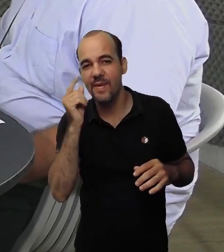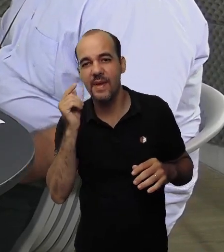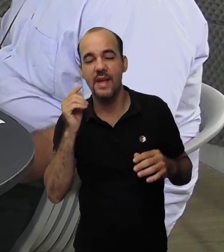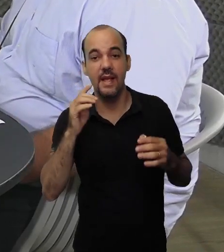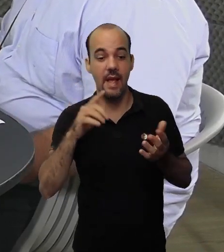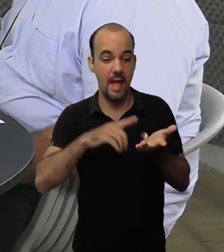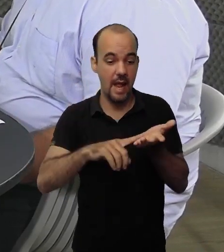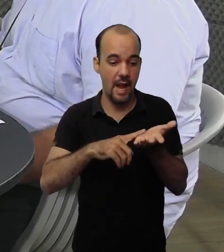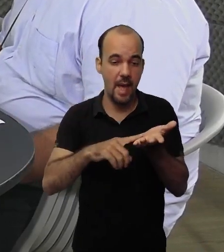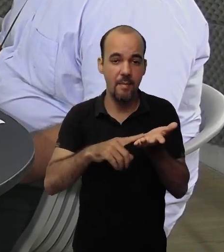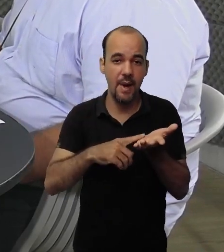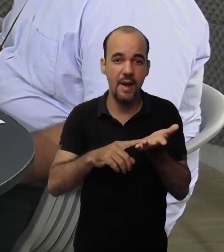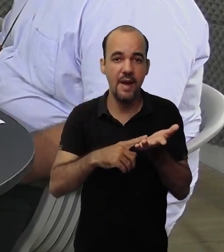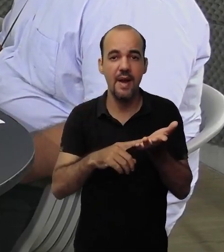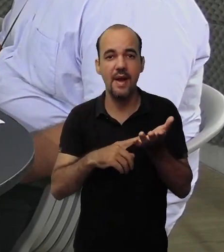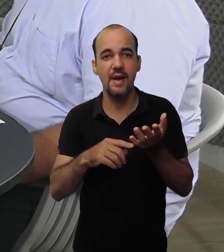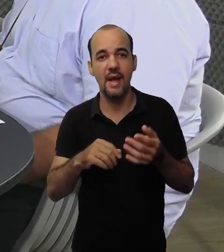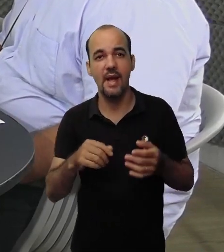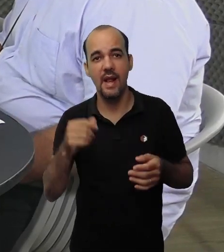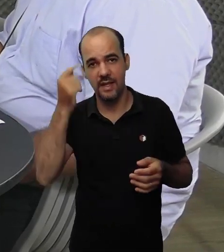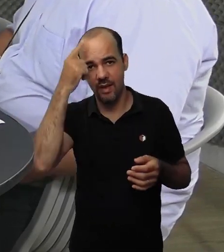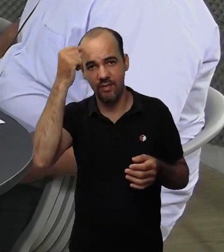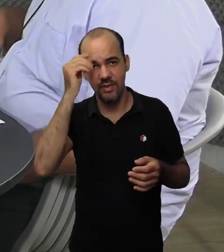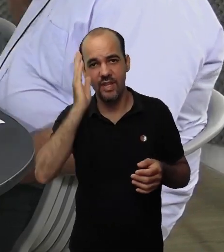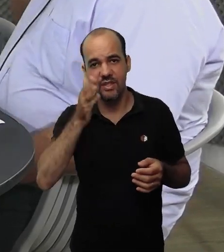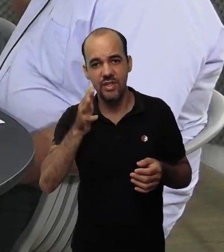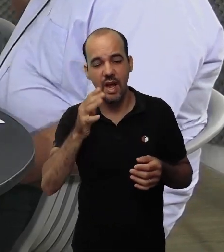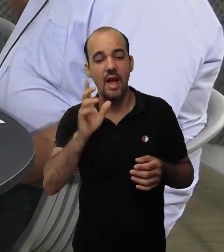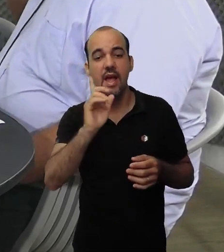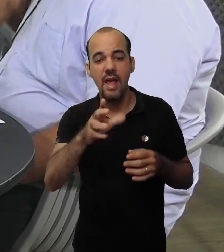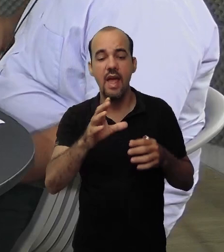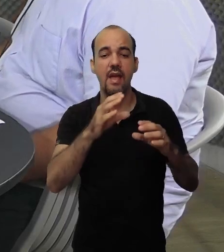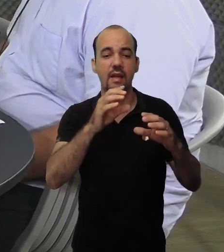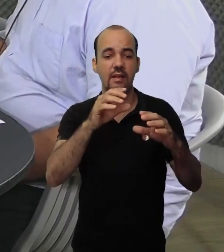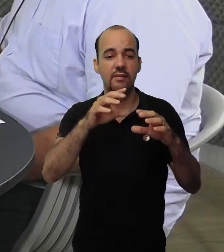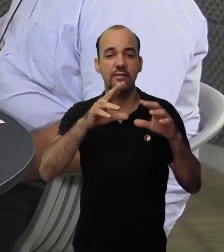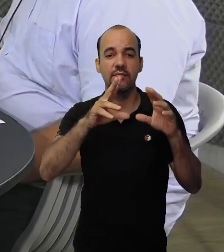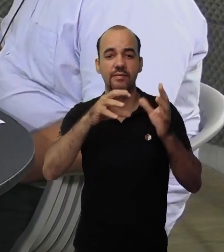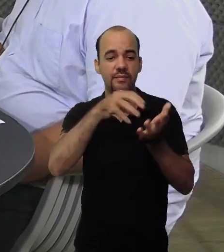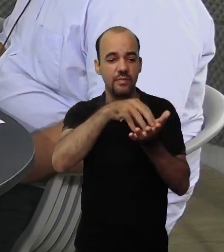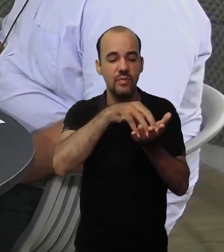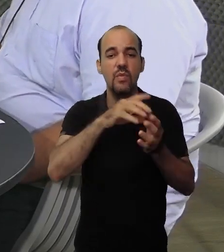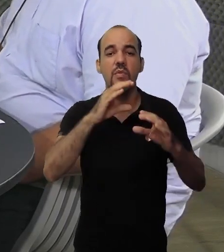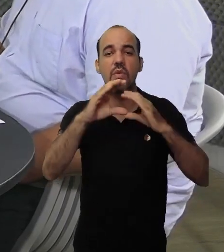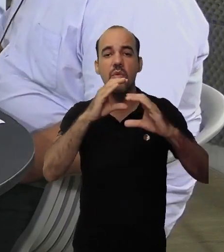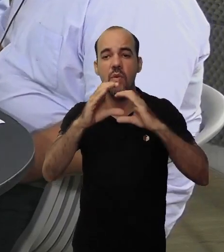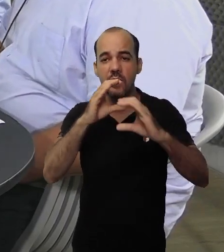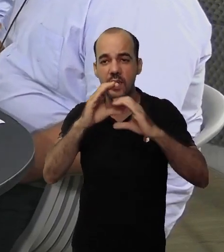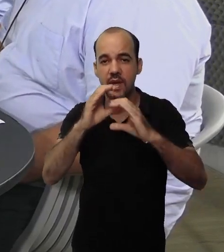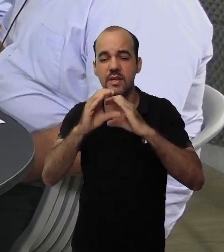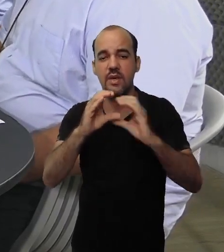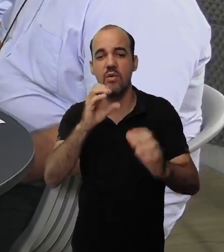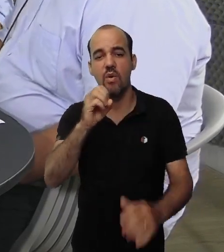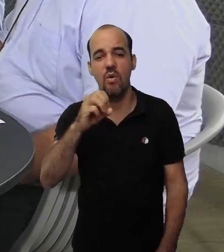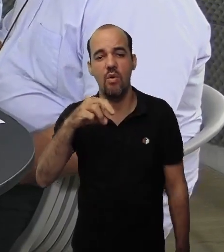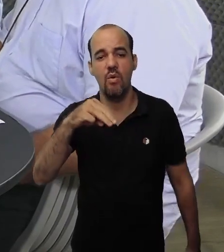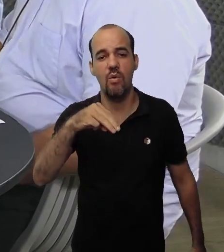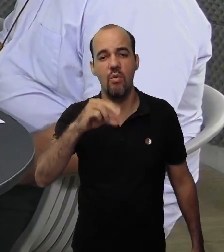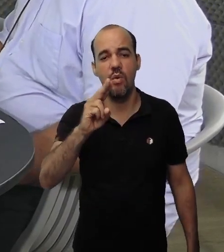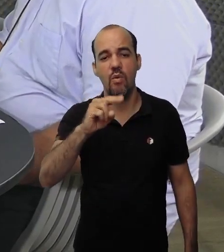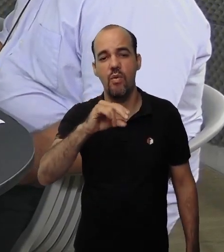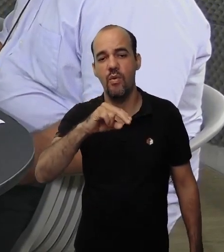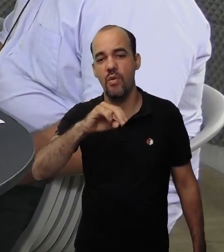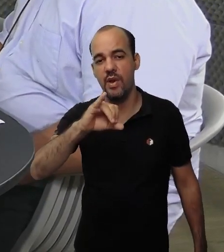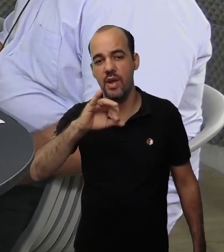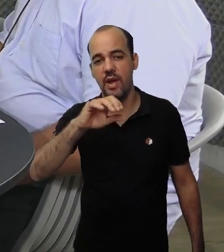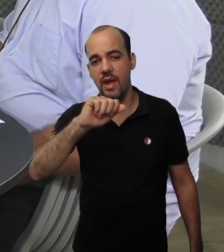eu tive... Eu sei. Era da parte de comunicação. De comunicação. Sim. E a Lana junto com... Agora sim. E a Lana, junto